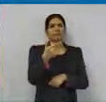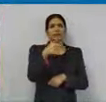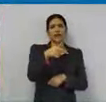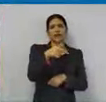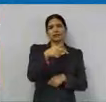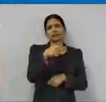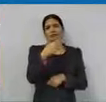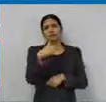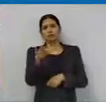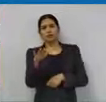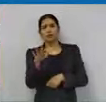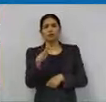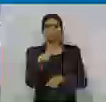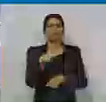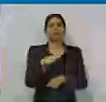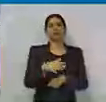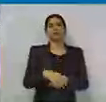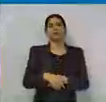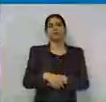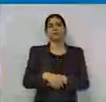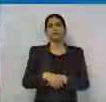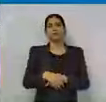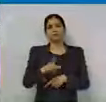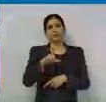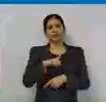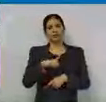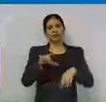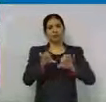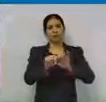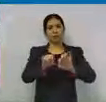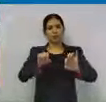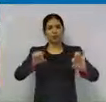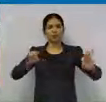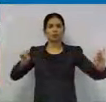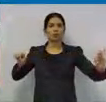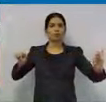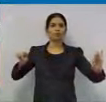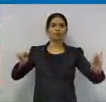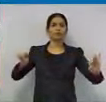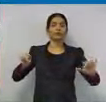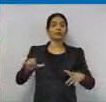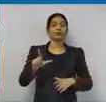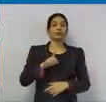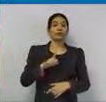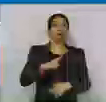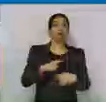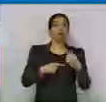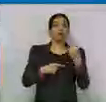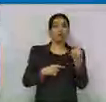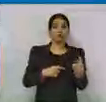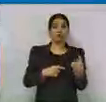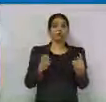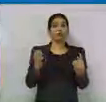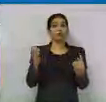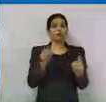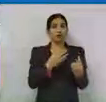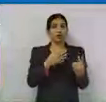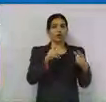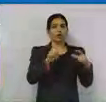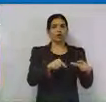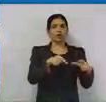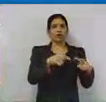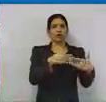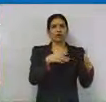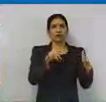7,385 metros de extensão de adutora. Uma unidade nova de estação elevatória, que